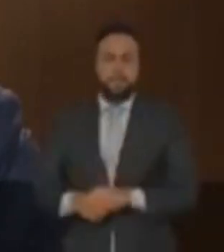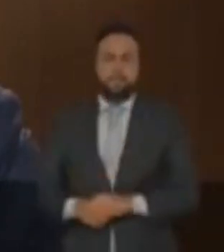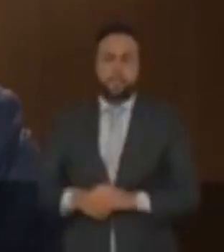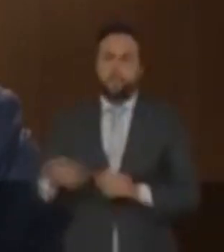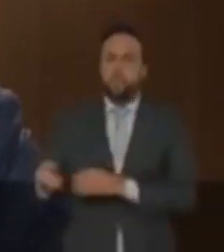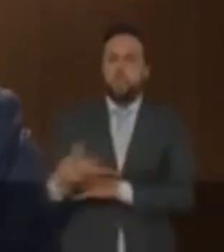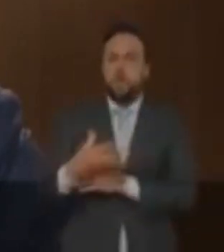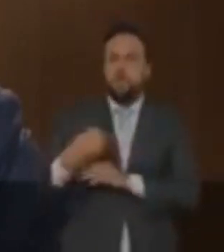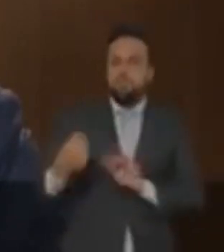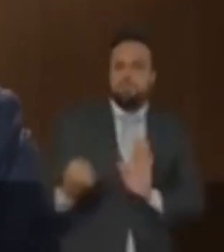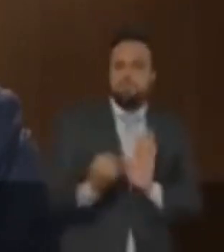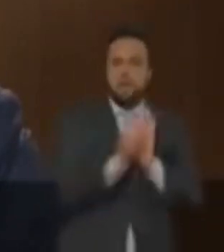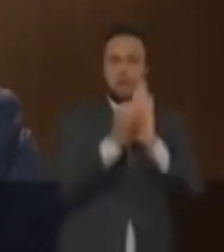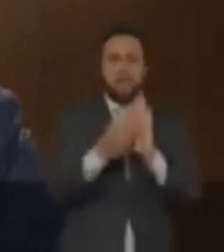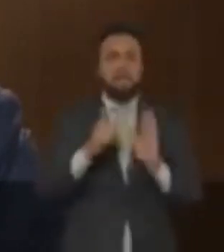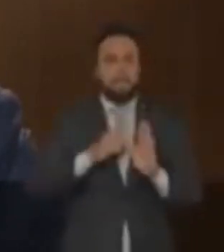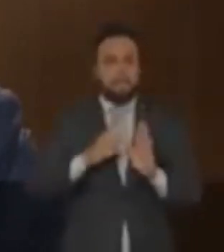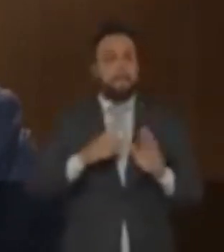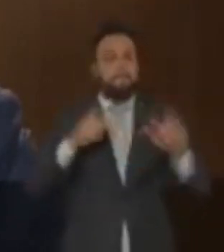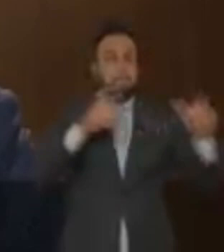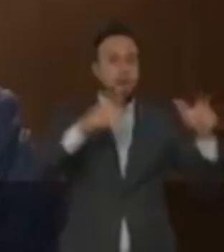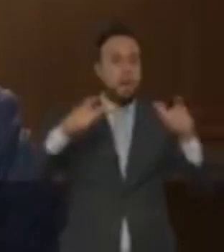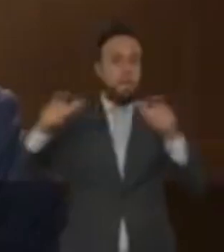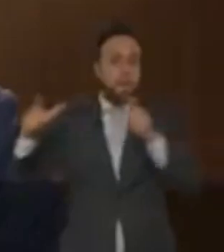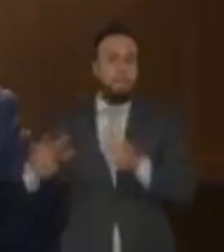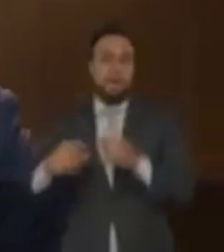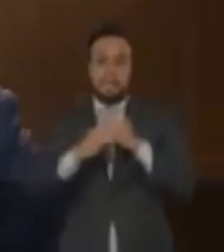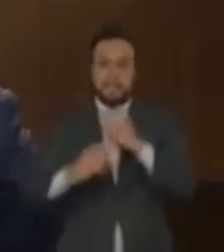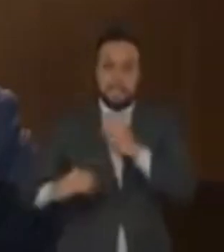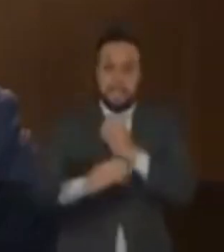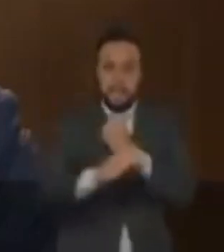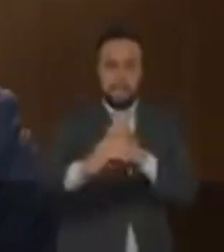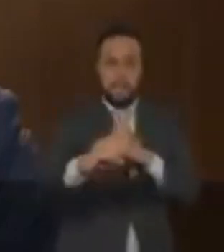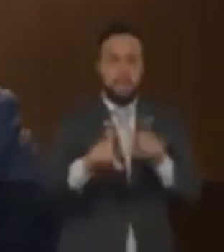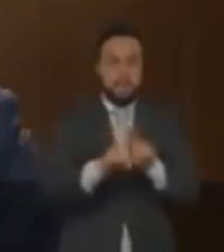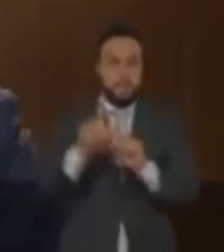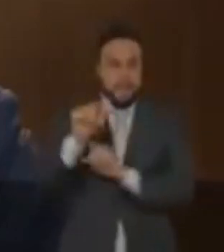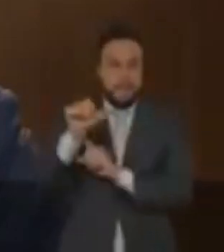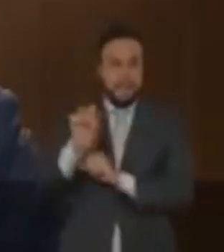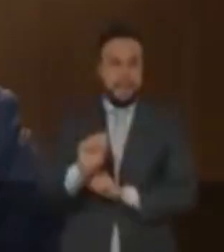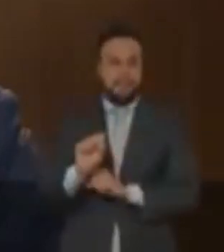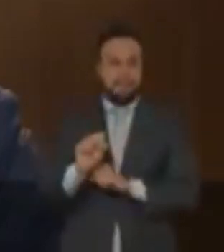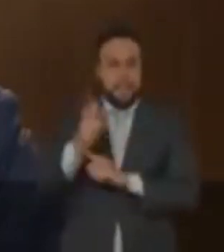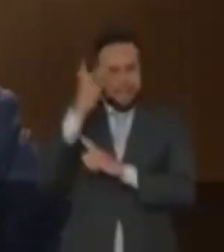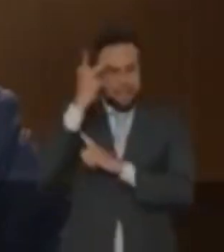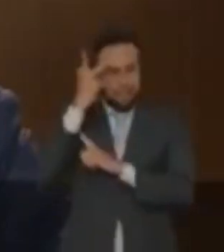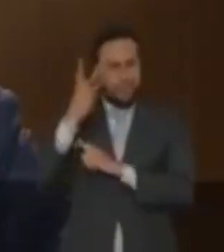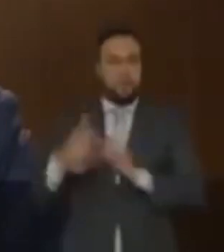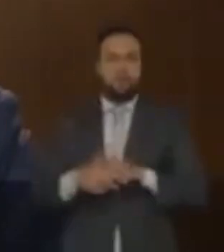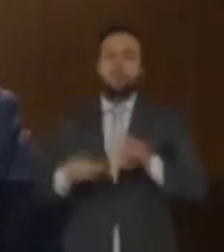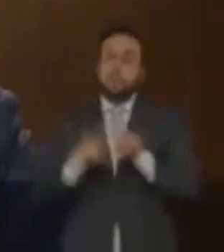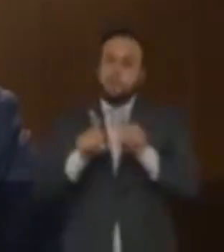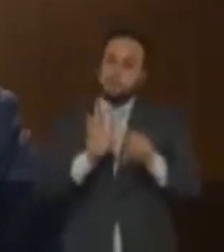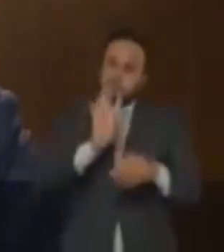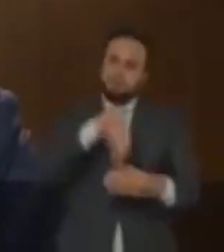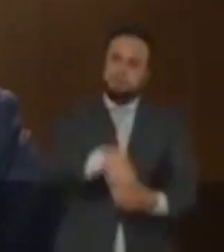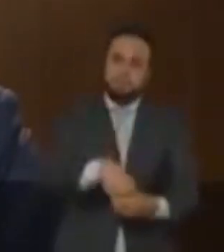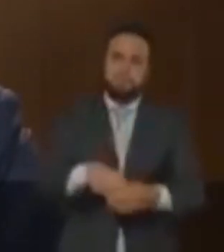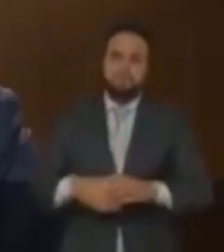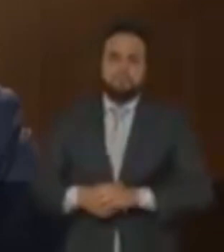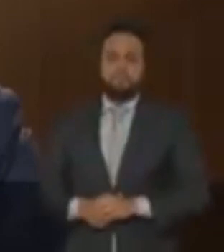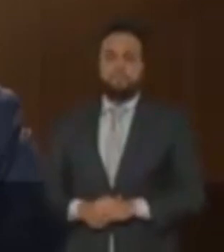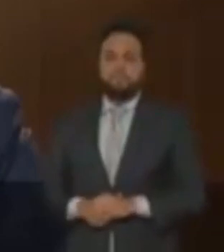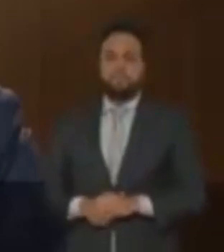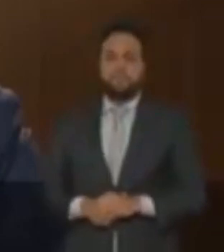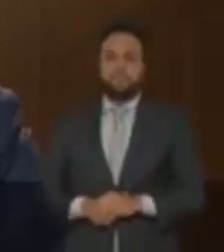novos Marcos regulatórios em setores-chave como saneamento e o gás natural também estão sendo implementados